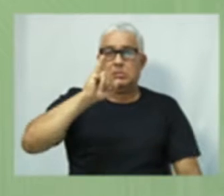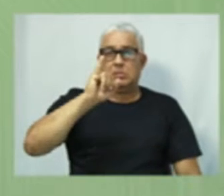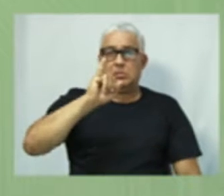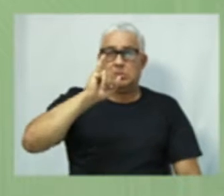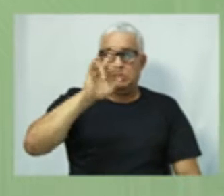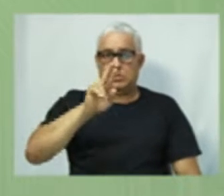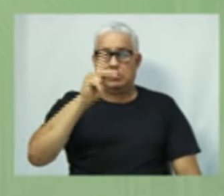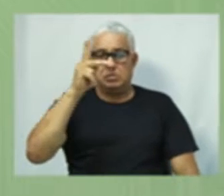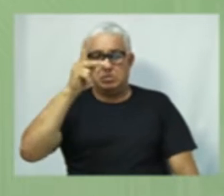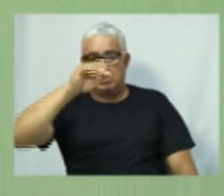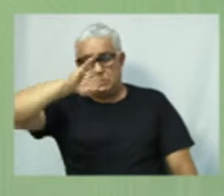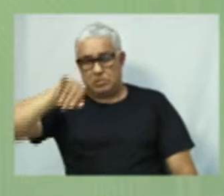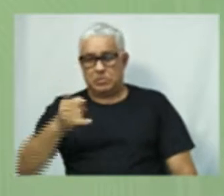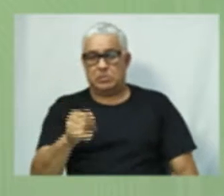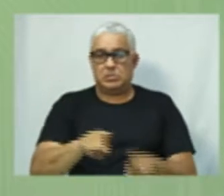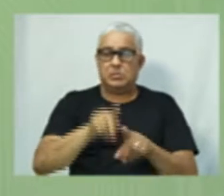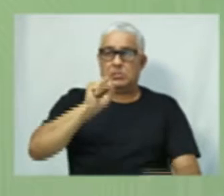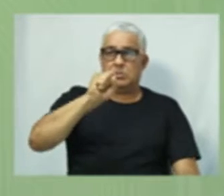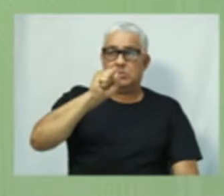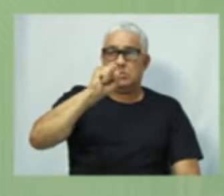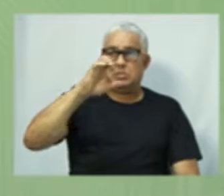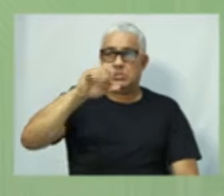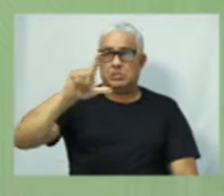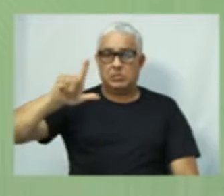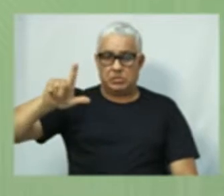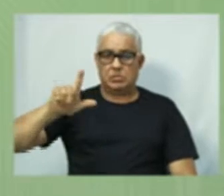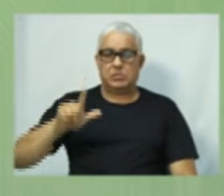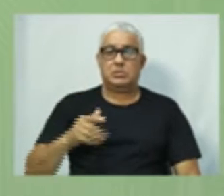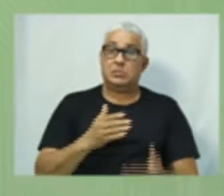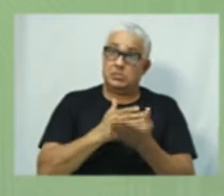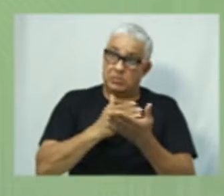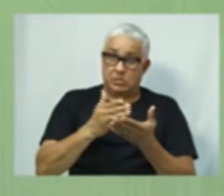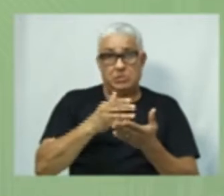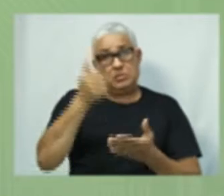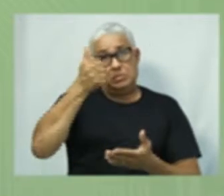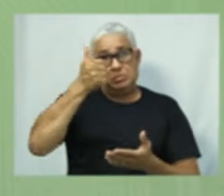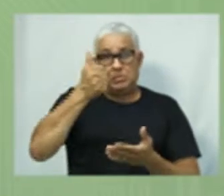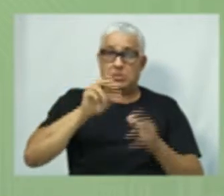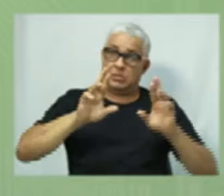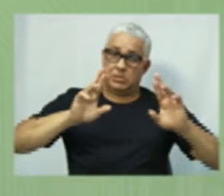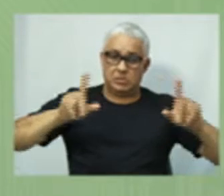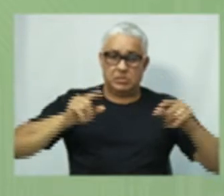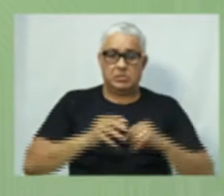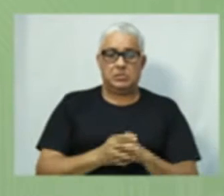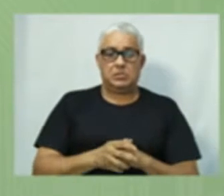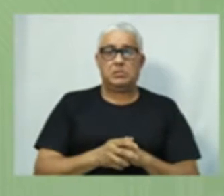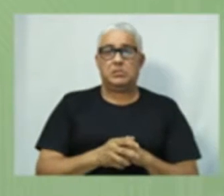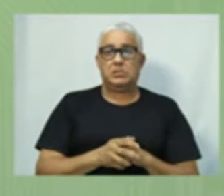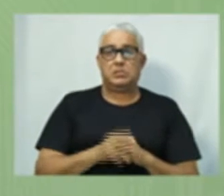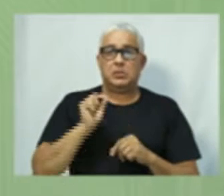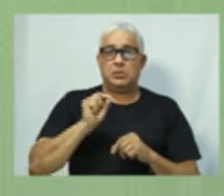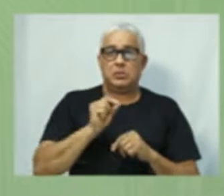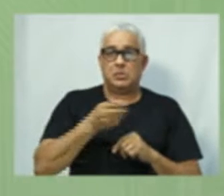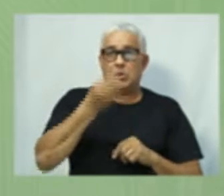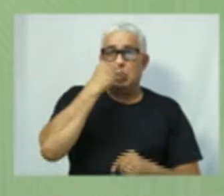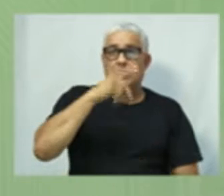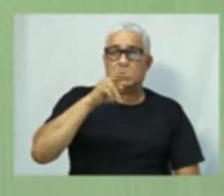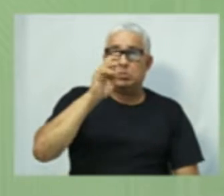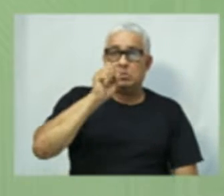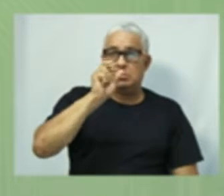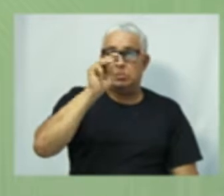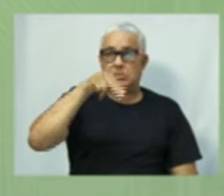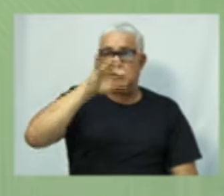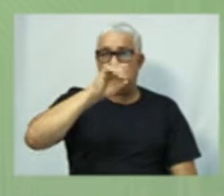IRPJ e o CSLL. Aqui começamos a nossa primeira diferença entre o lucro presumido e o